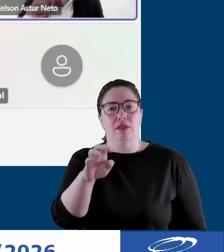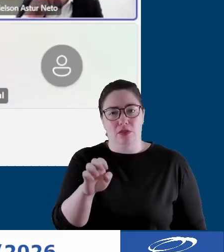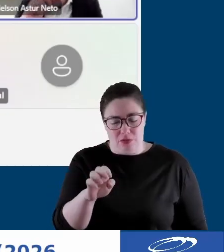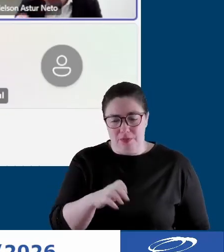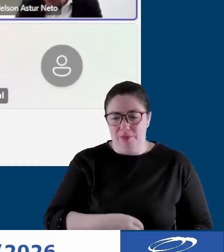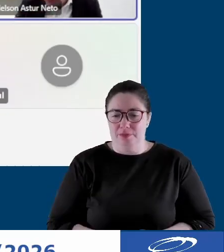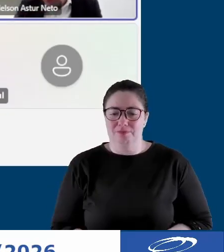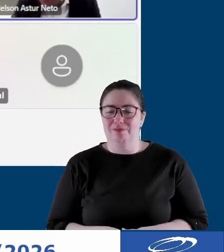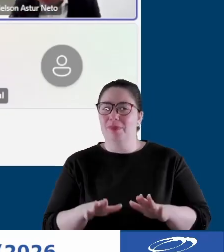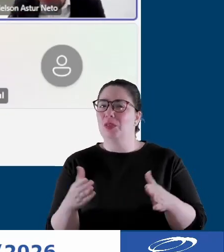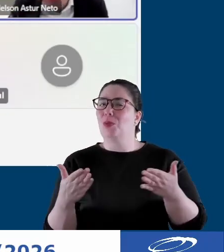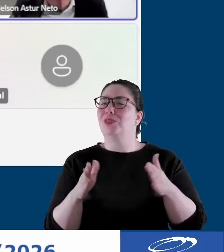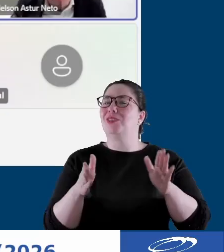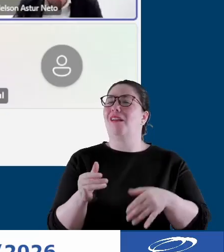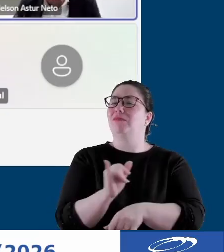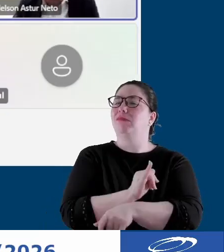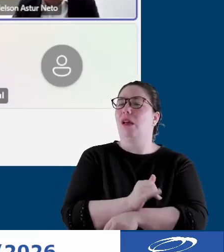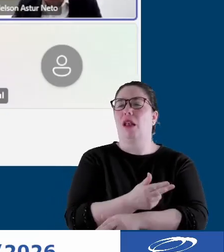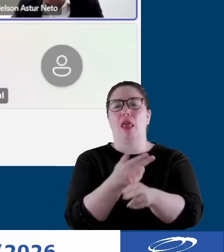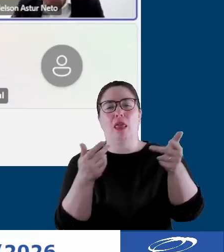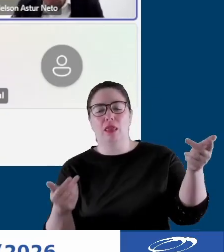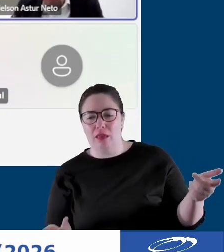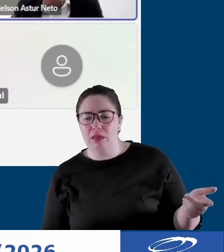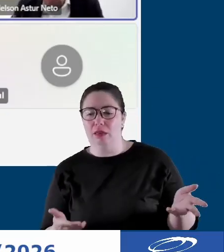formas, desde Next Generation Sequencing,